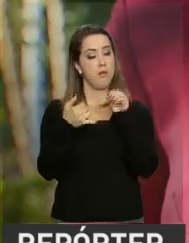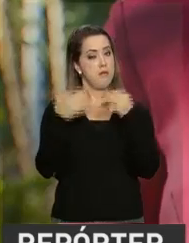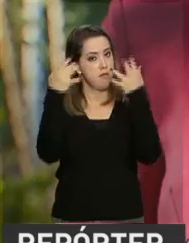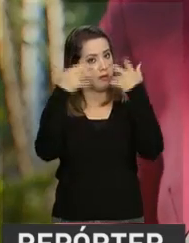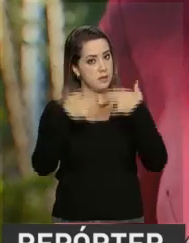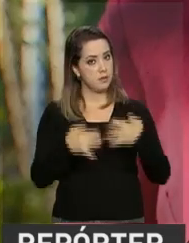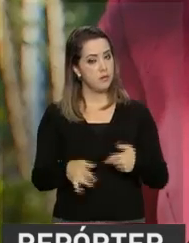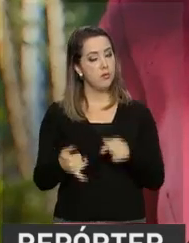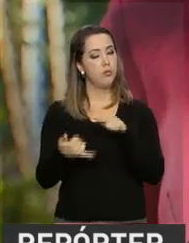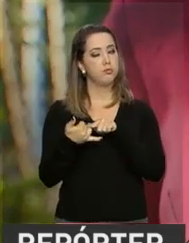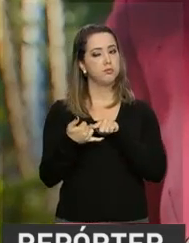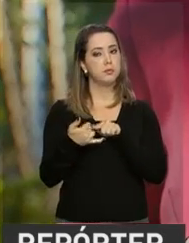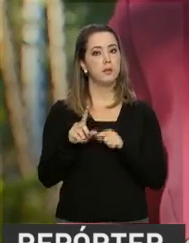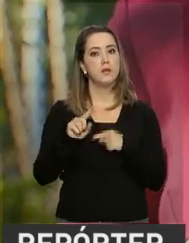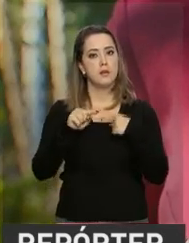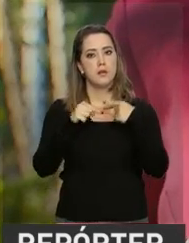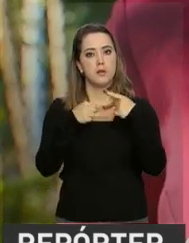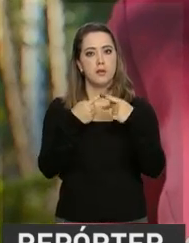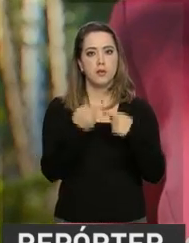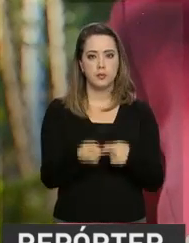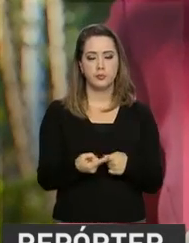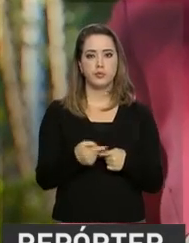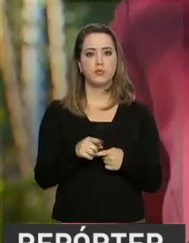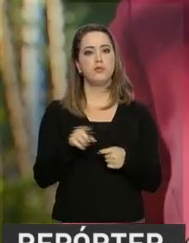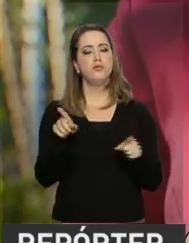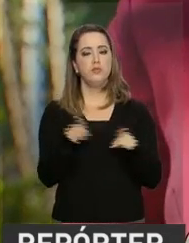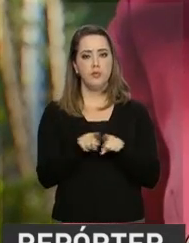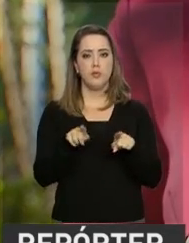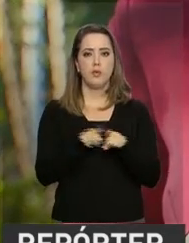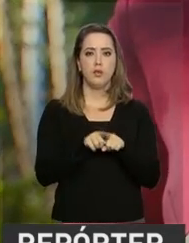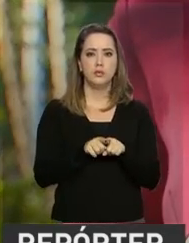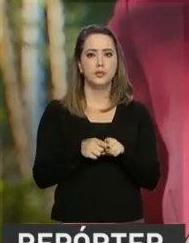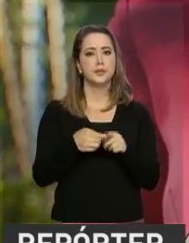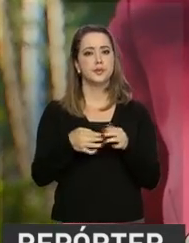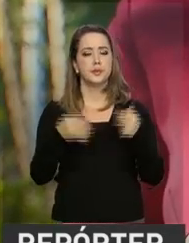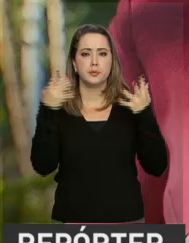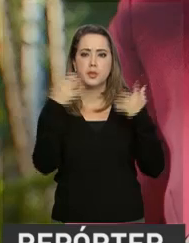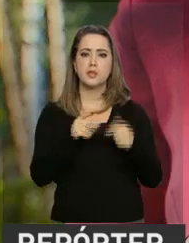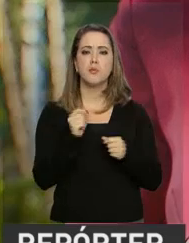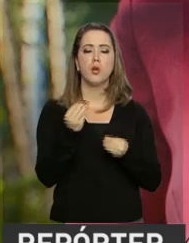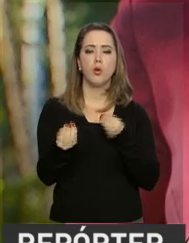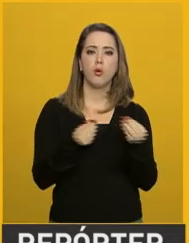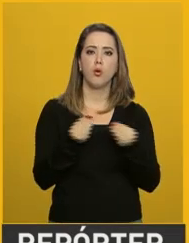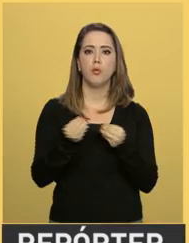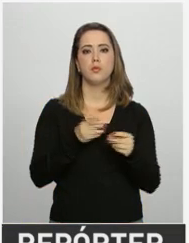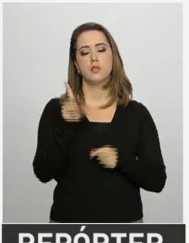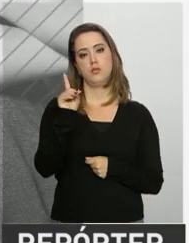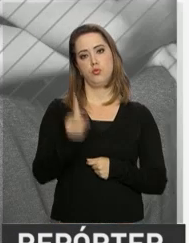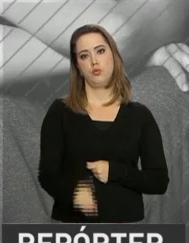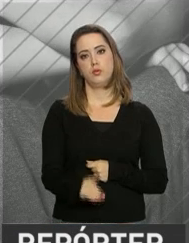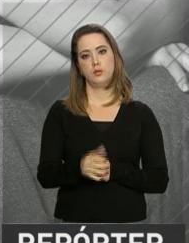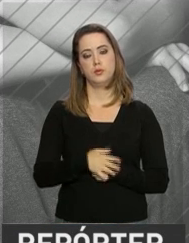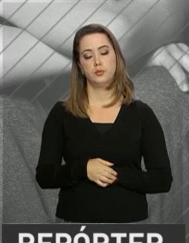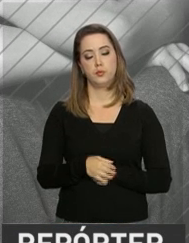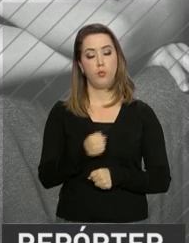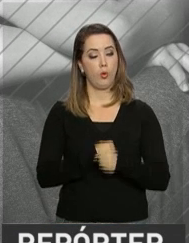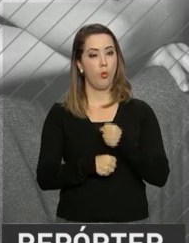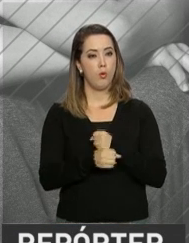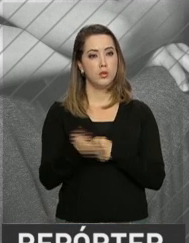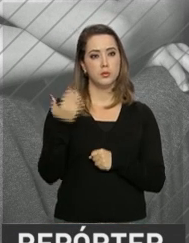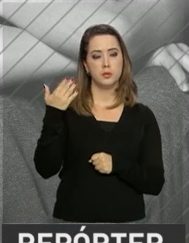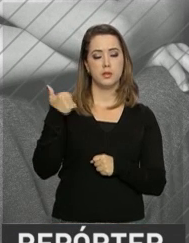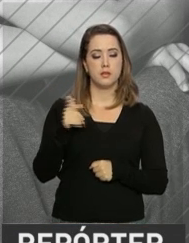violência reclamações sobre os serviços da rede e também orienta as mulheres sobre seus direitos no ano passado o ligue